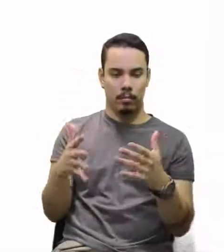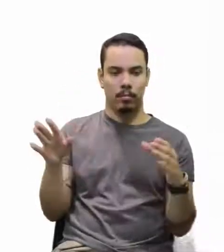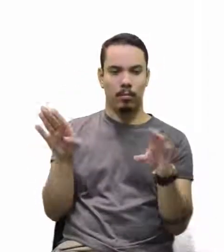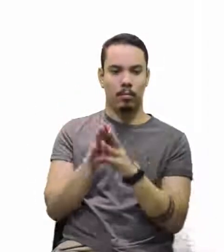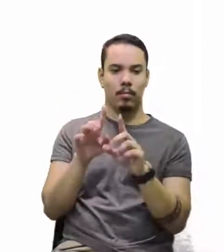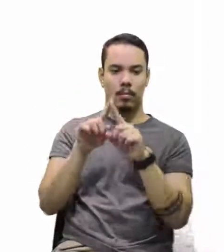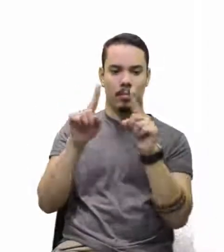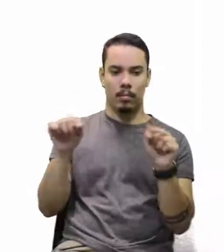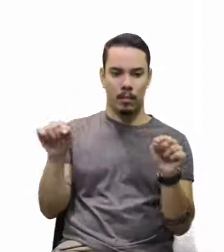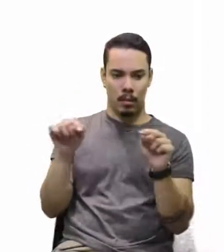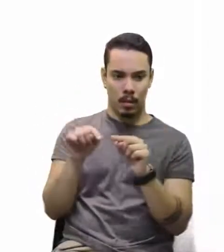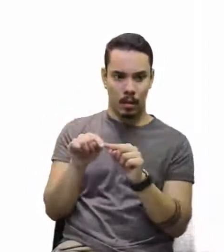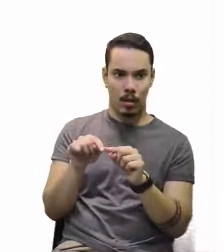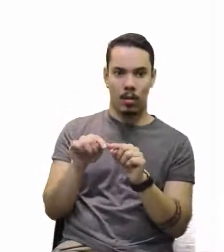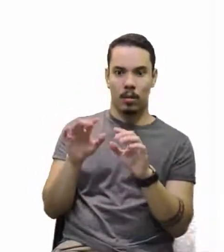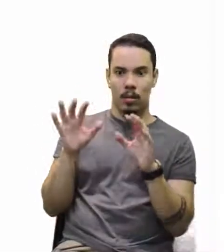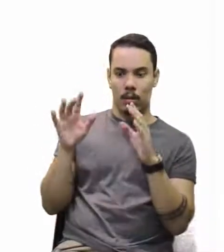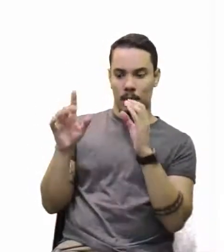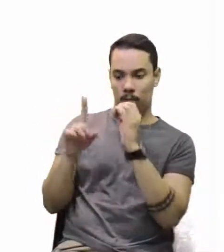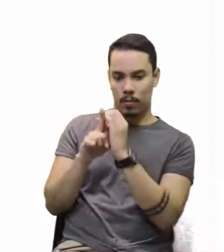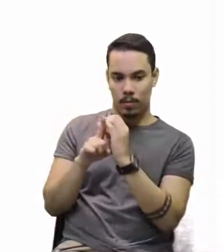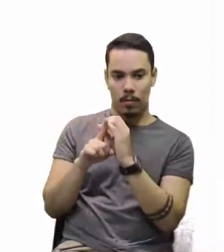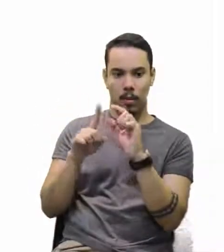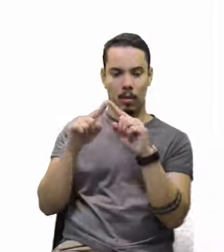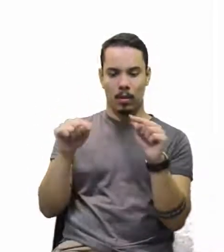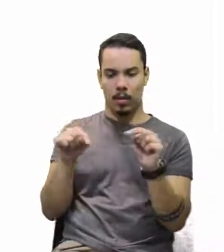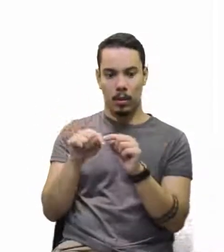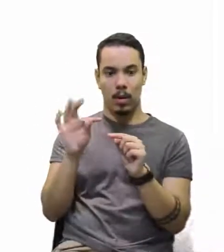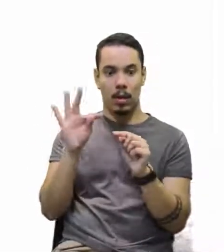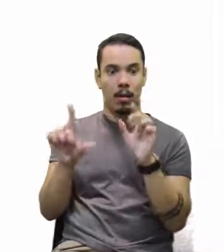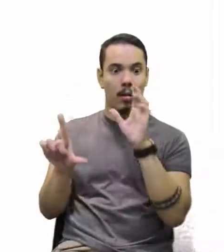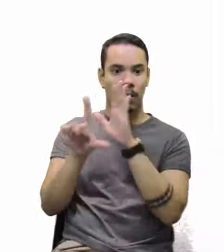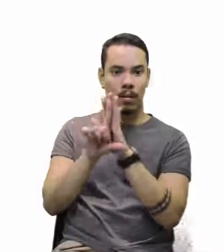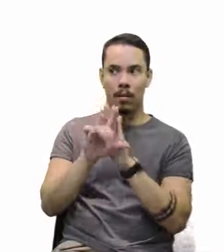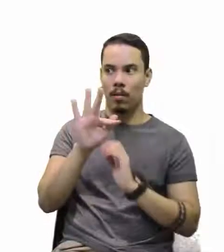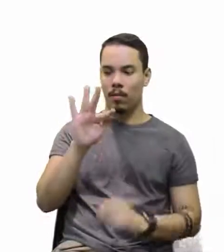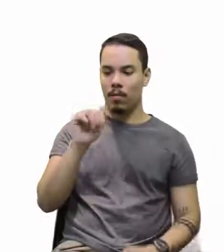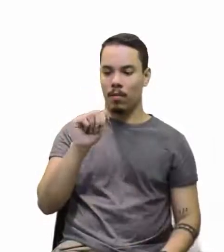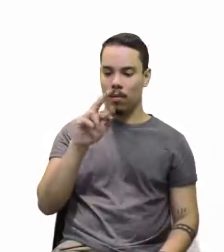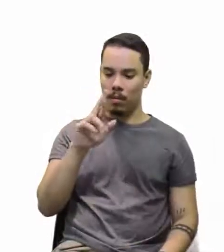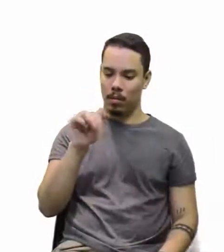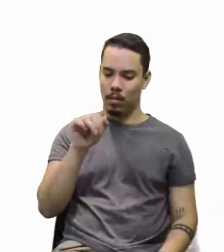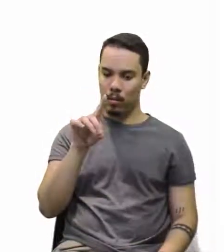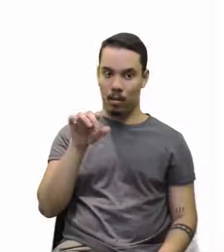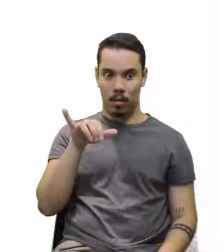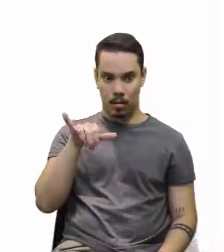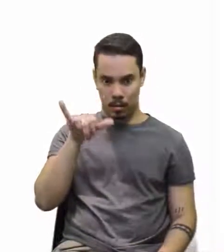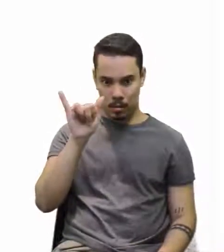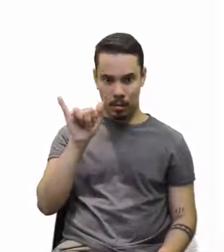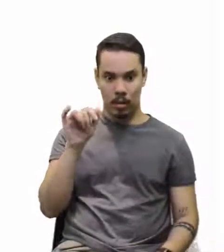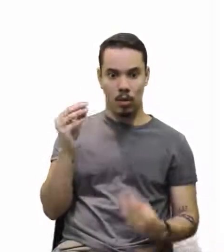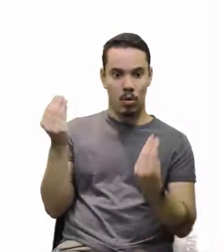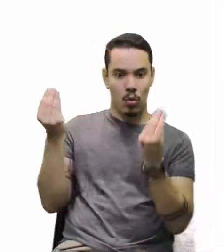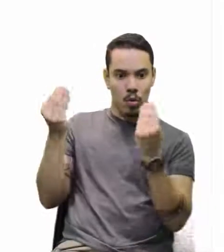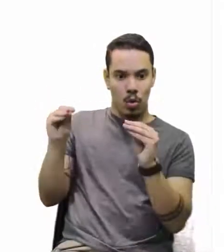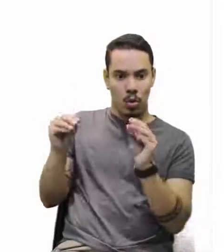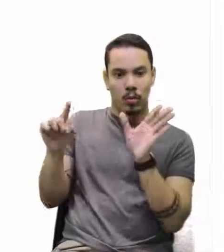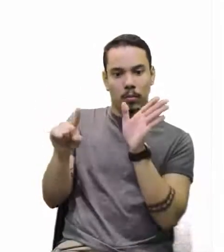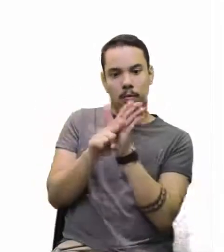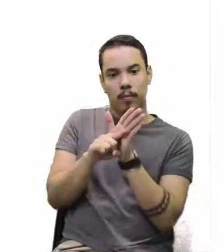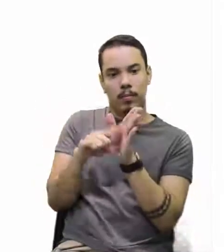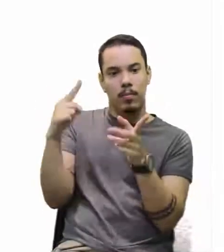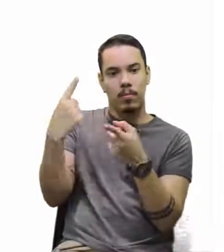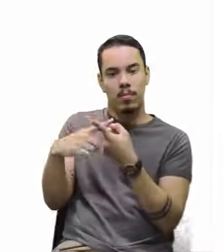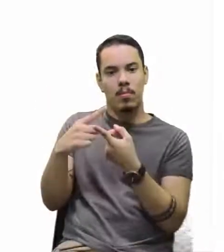Φ sobre delta T, essa é a lei de Faraday, certo? O Lenz colocou o sinal de negativo, que diz